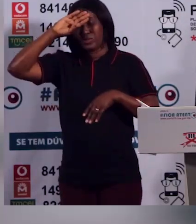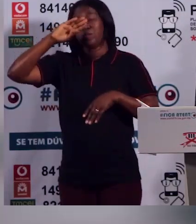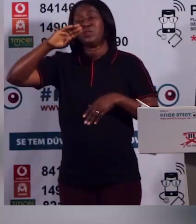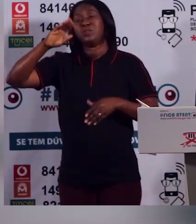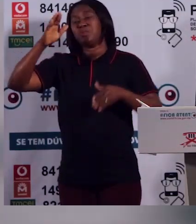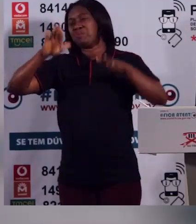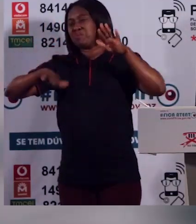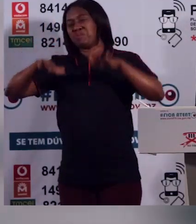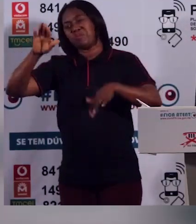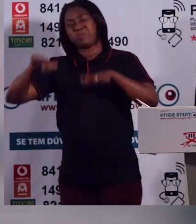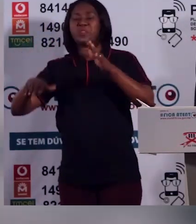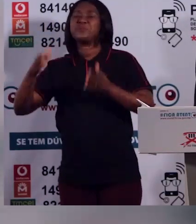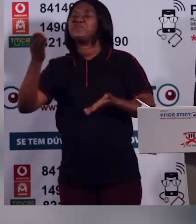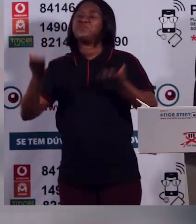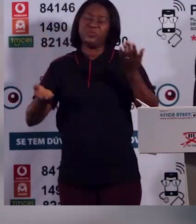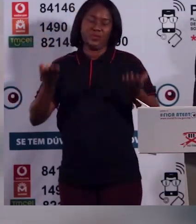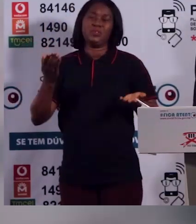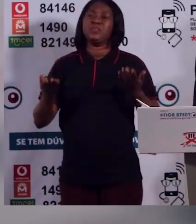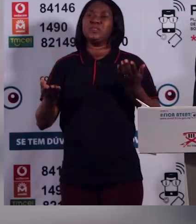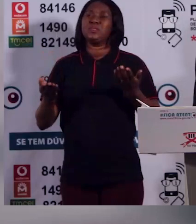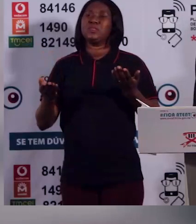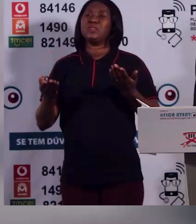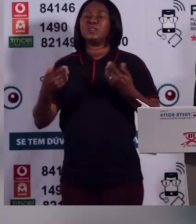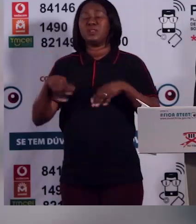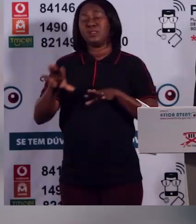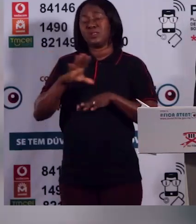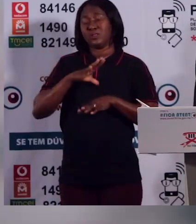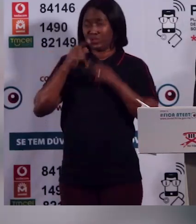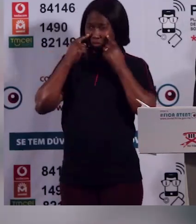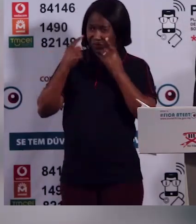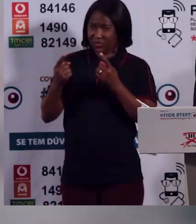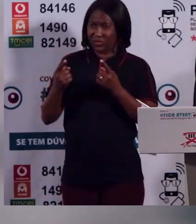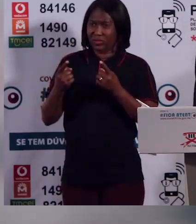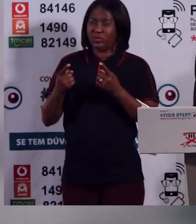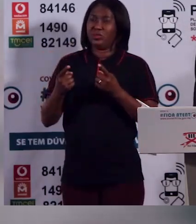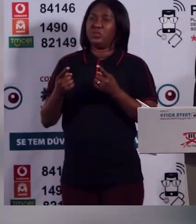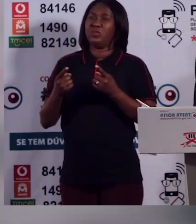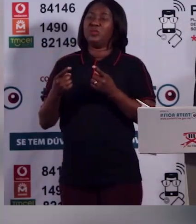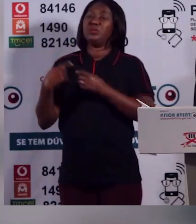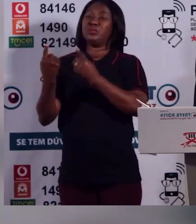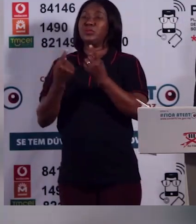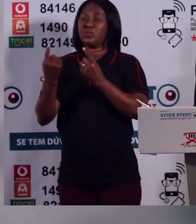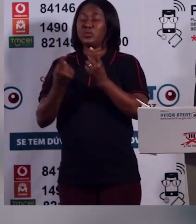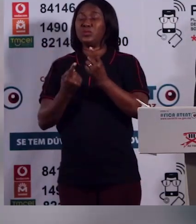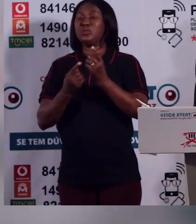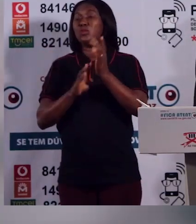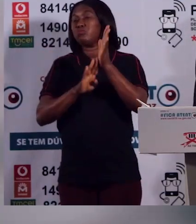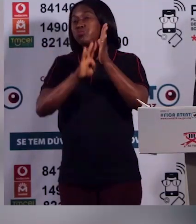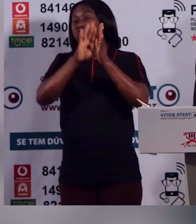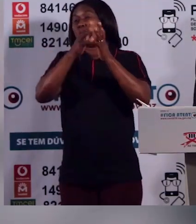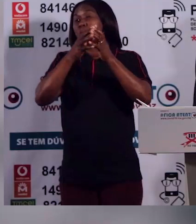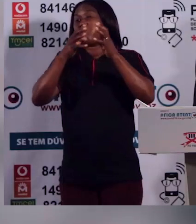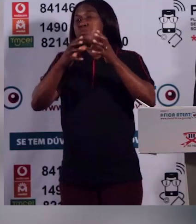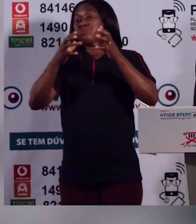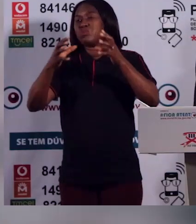oscila, mas temos vindo a assistir uma tendência decrescente durante o mês de julho